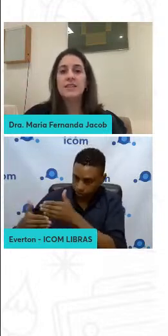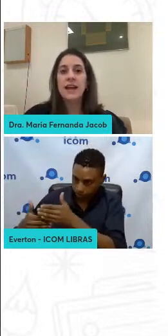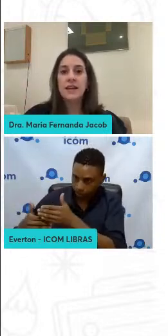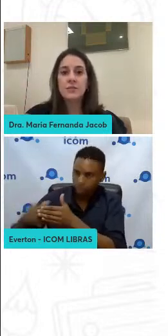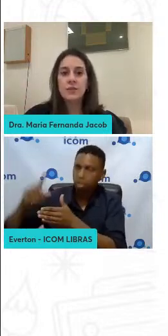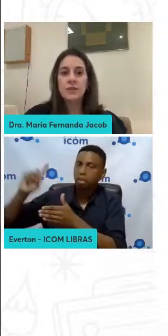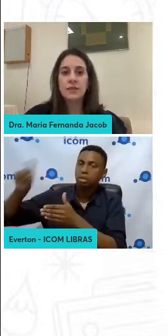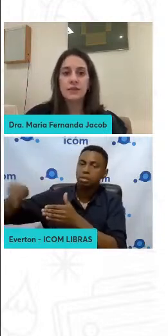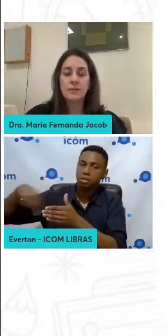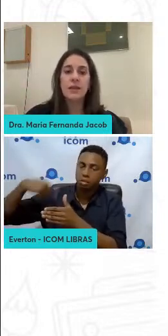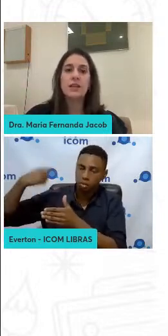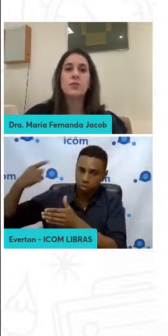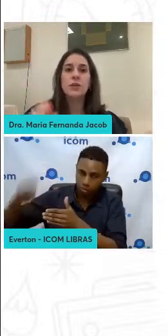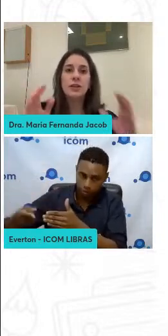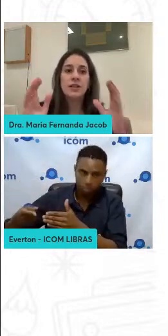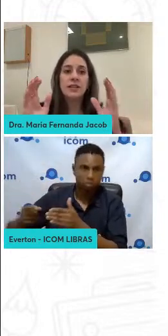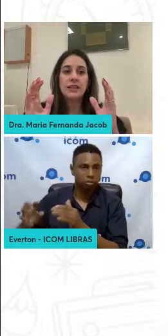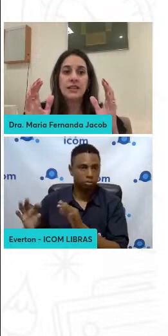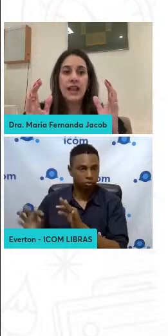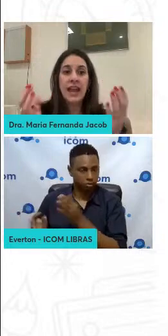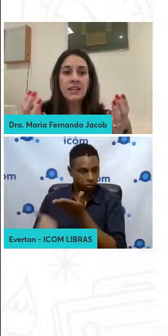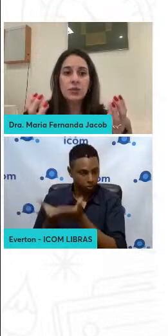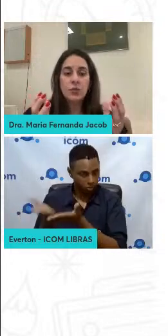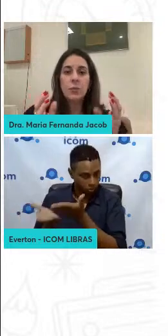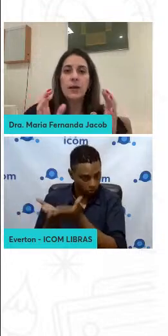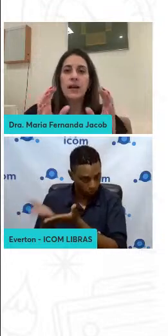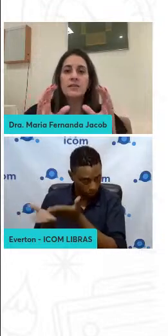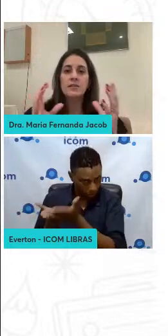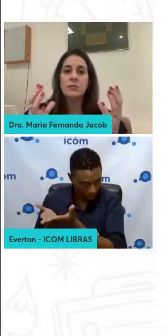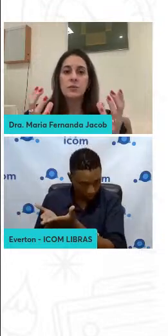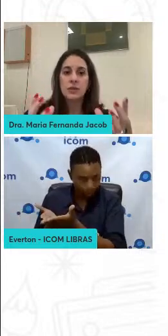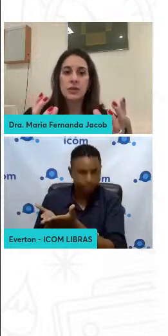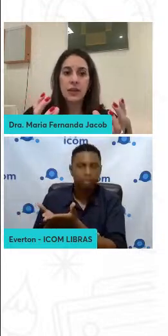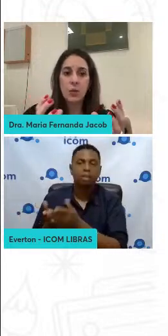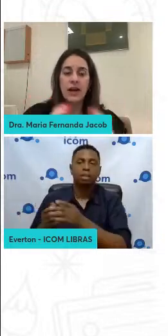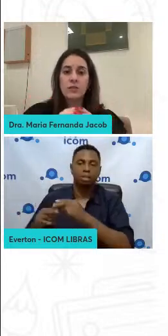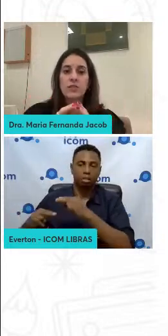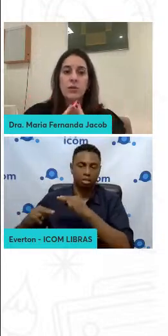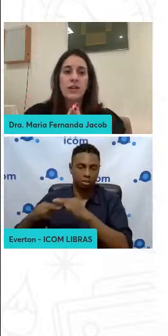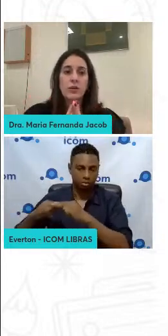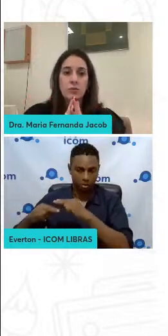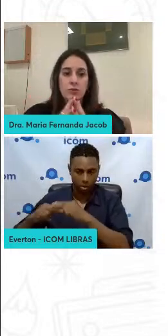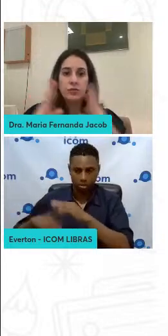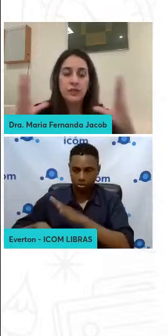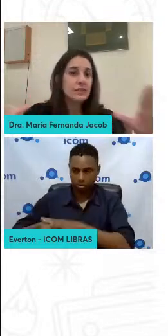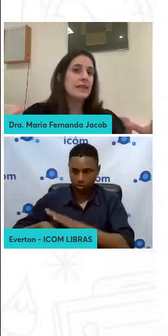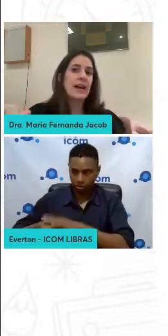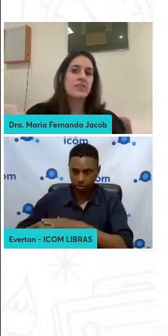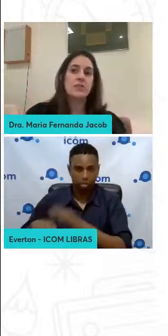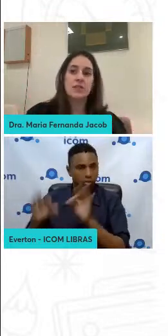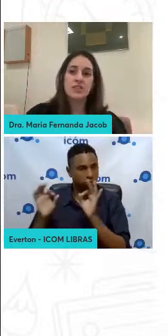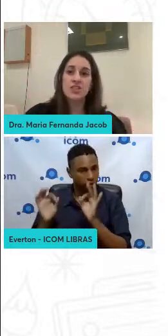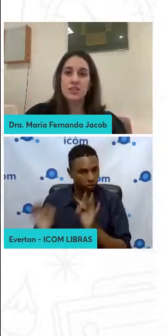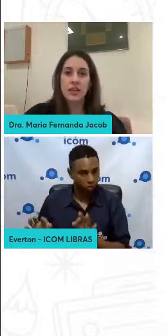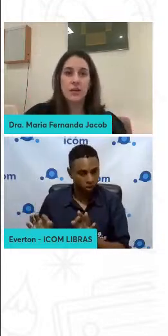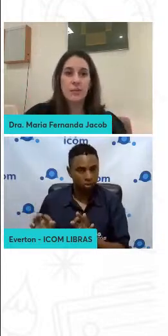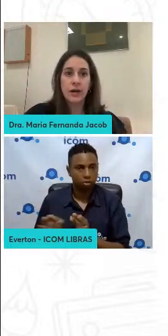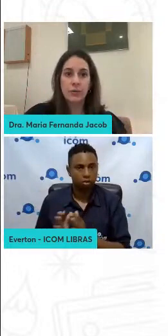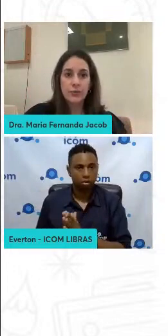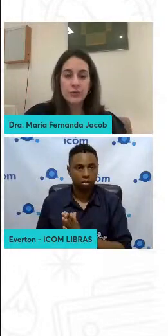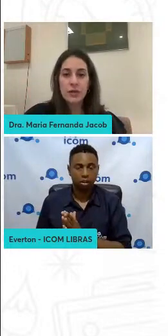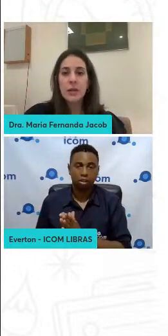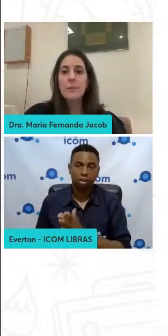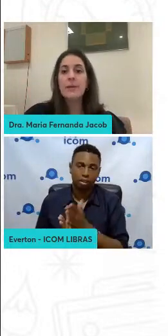aí traço esse tratamento e entro com o Pilates no momento adequado, e é um recurso fantástico que a gente tem